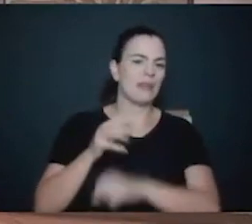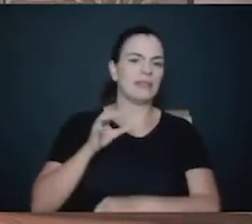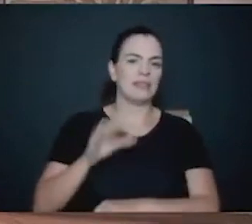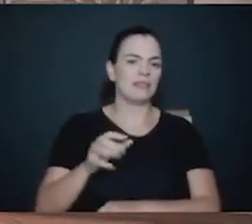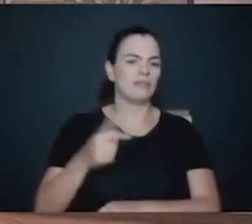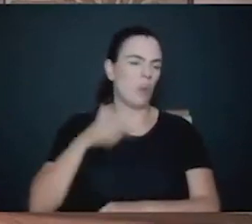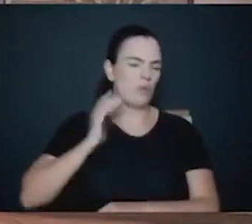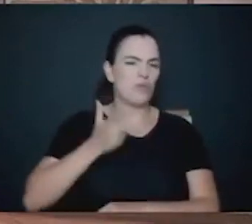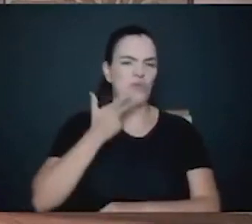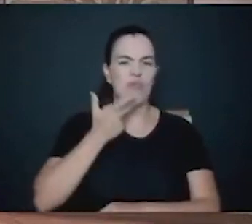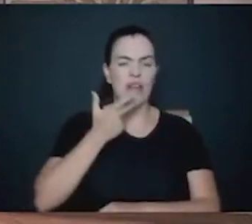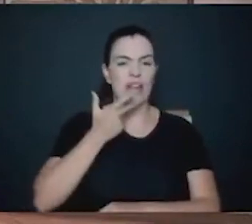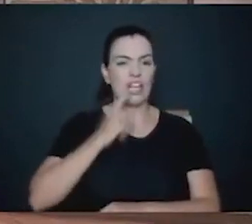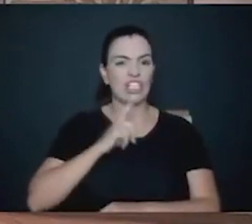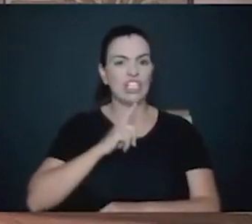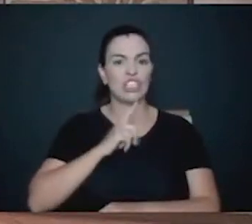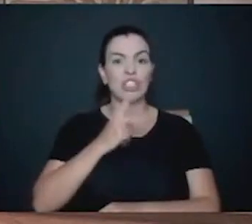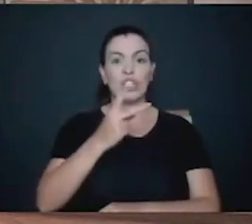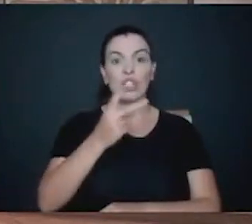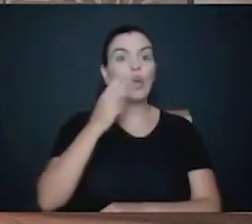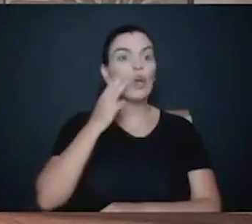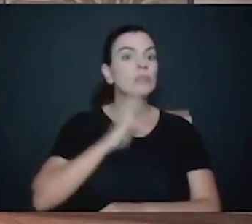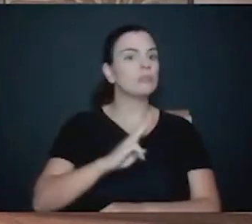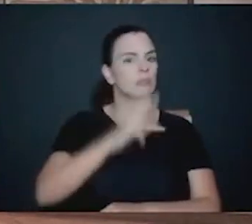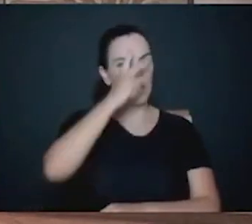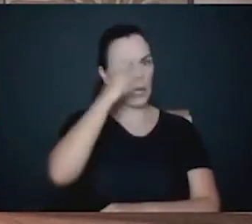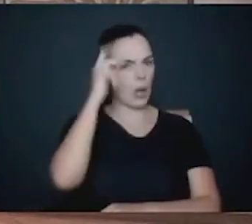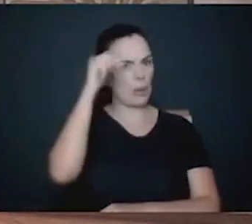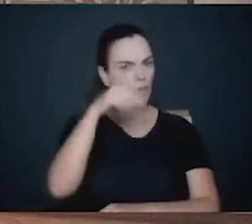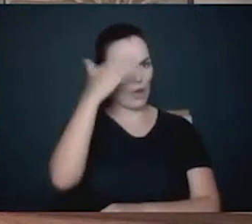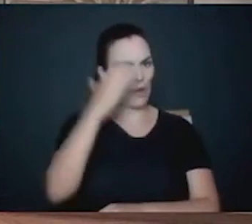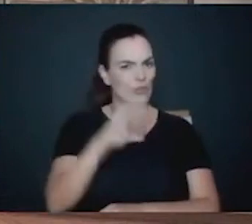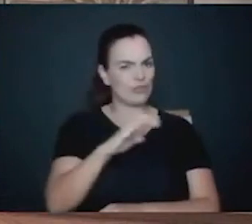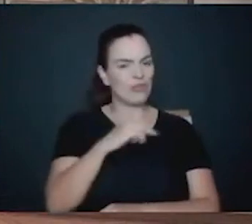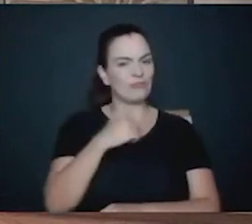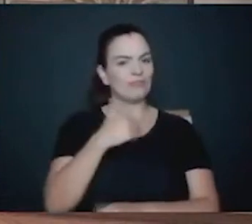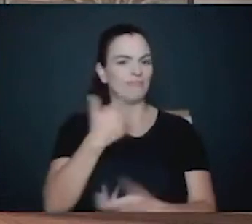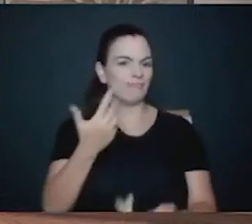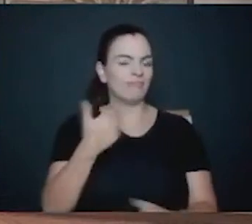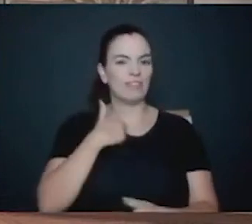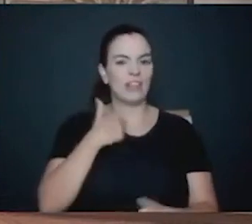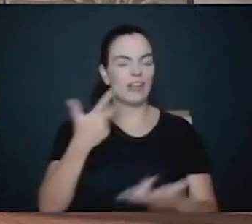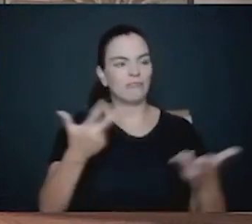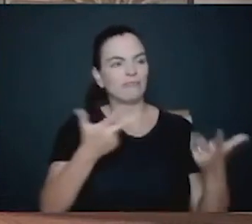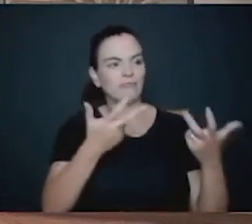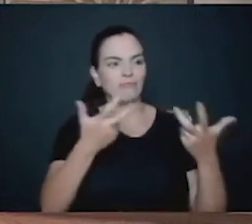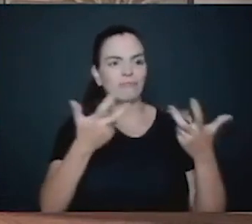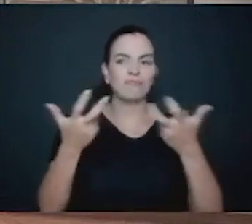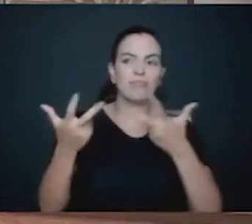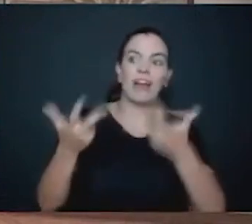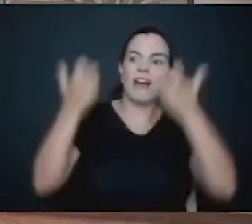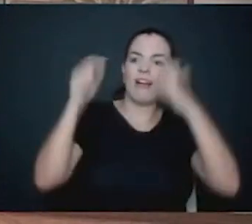de um montante de 2 milhões de pessoas. O teu trabalho como empresário, o teu trabalho de excelência,